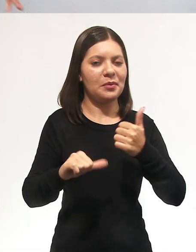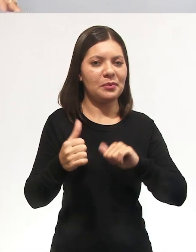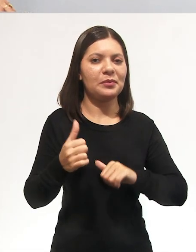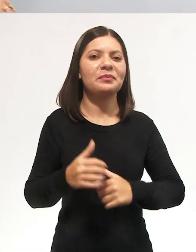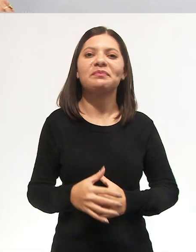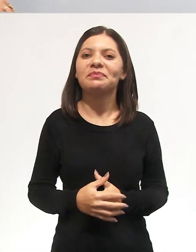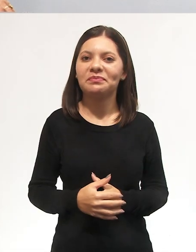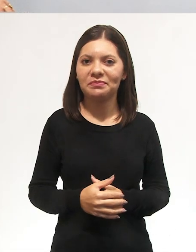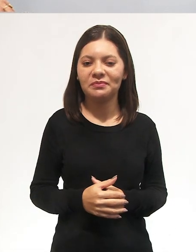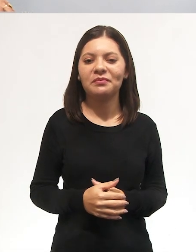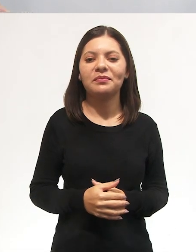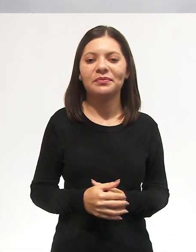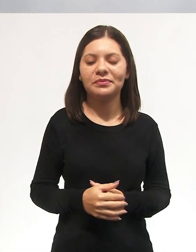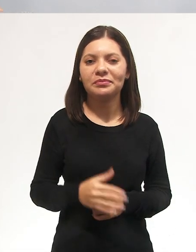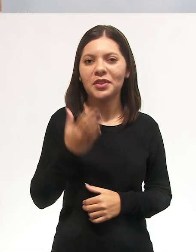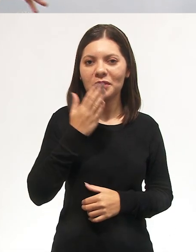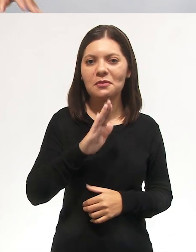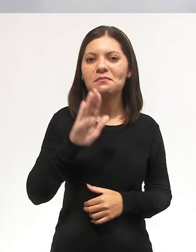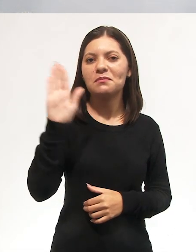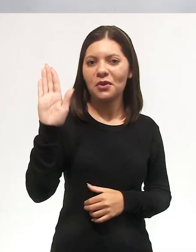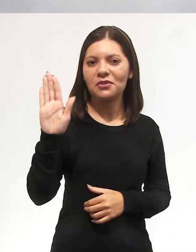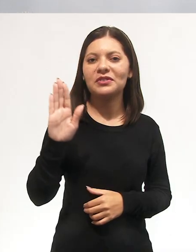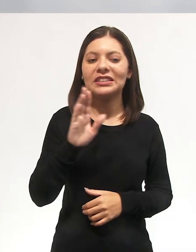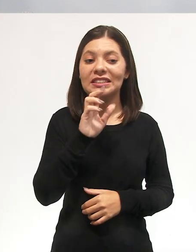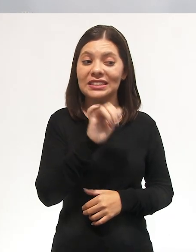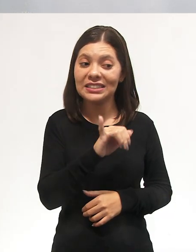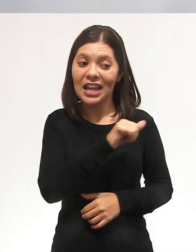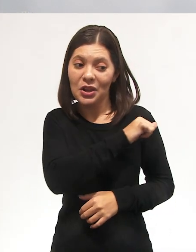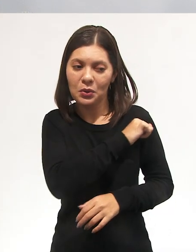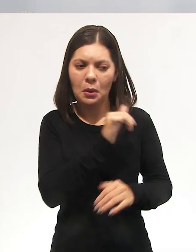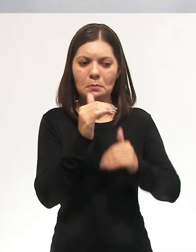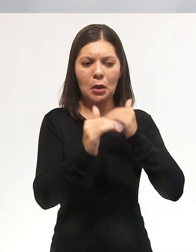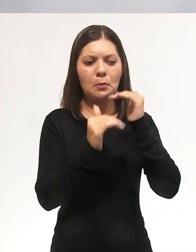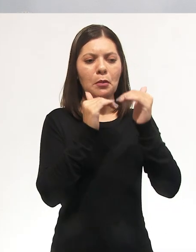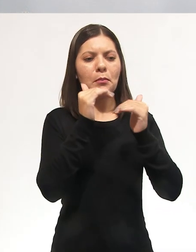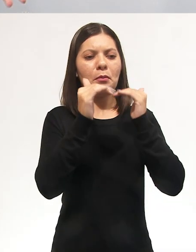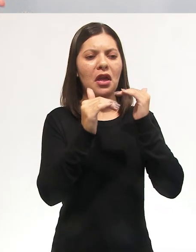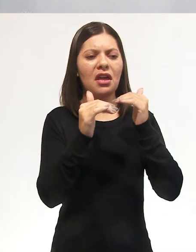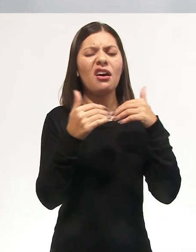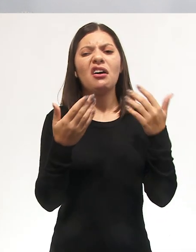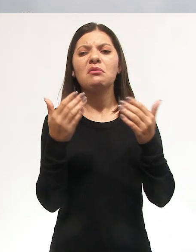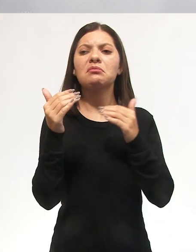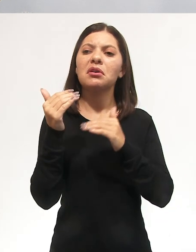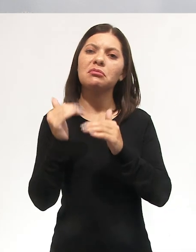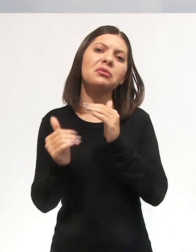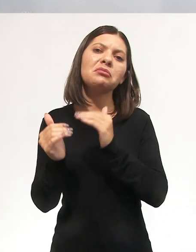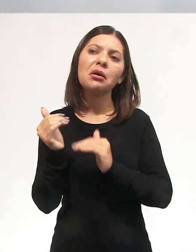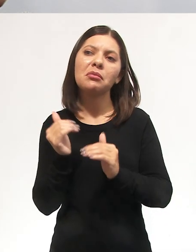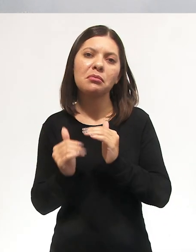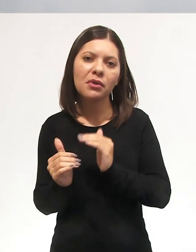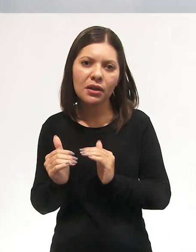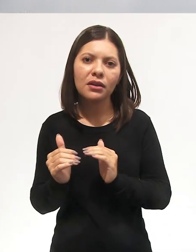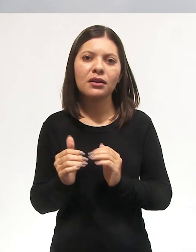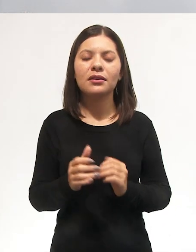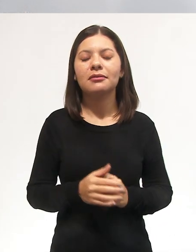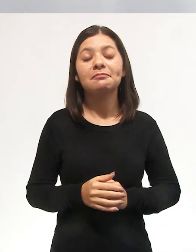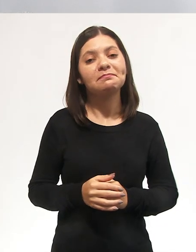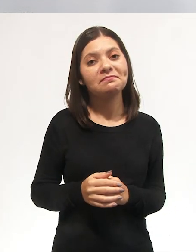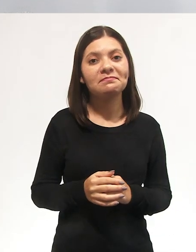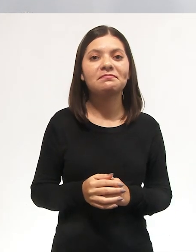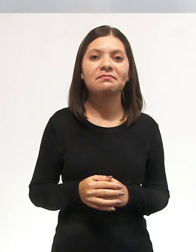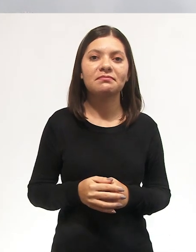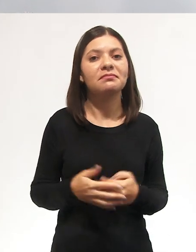previsto concretizou-se, né? Se o que estava previsto aconteceu, se o aluno desenvolveu, se o aluno aprendeu, se o aluno, né, se o professor